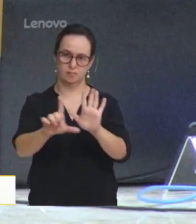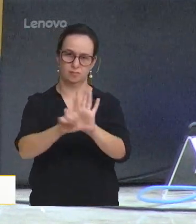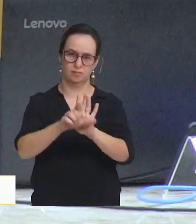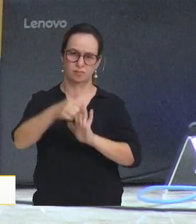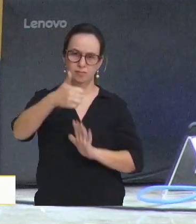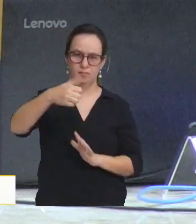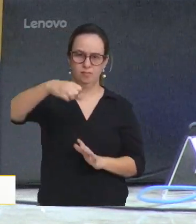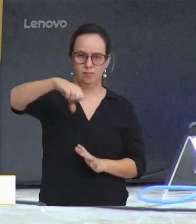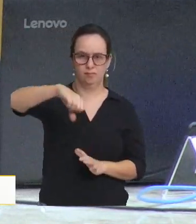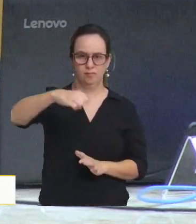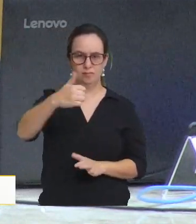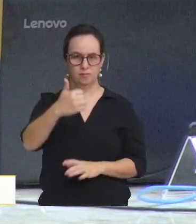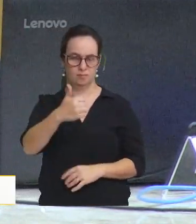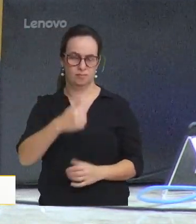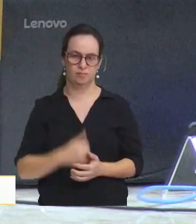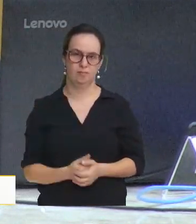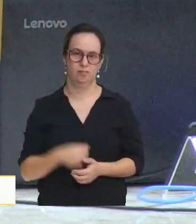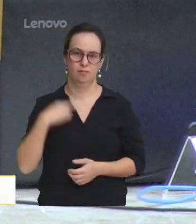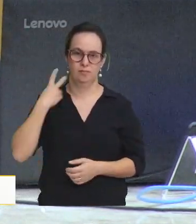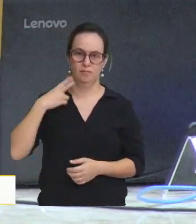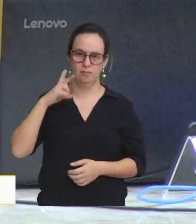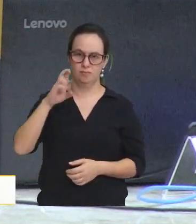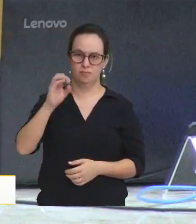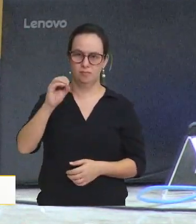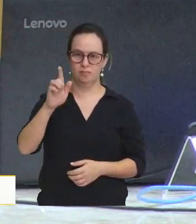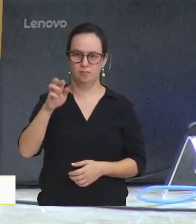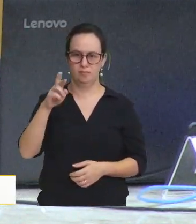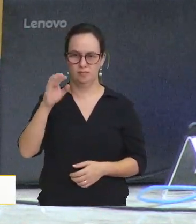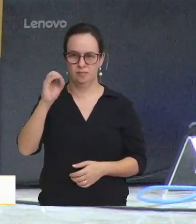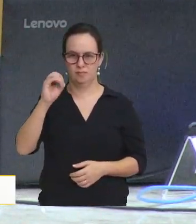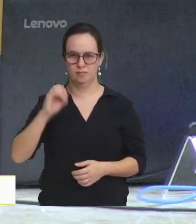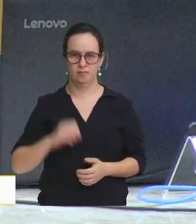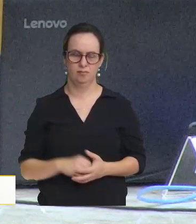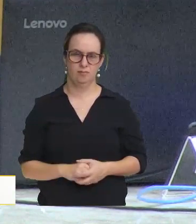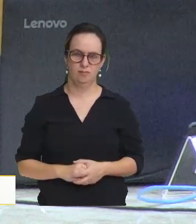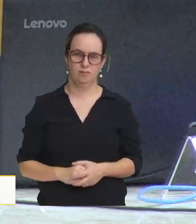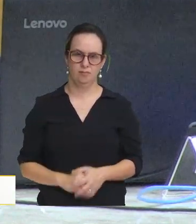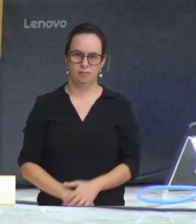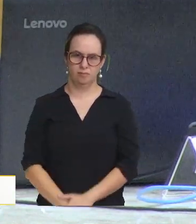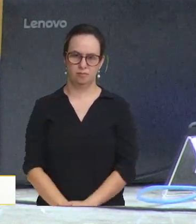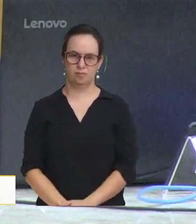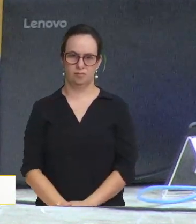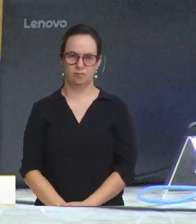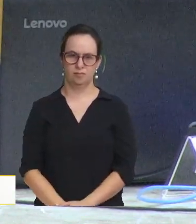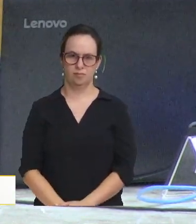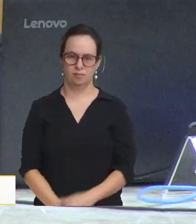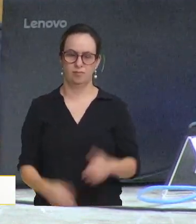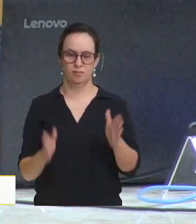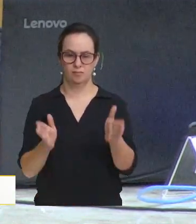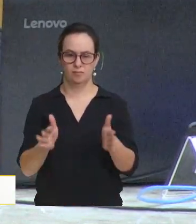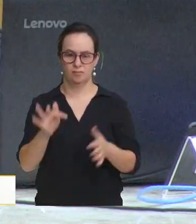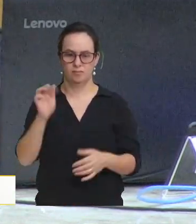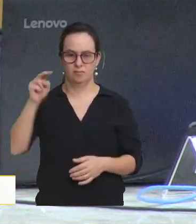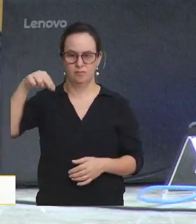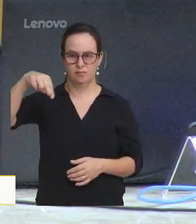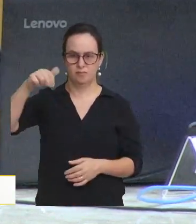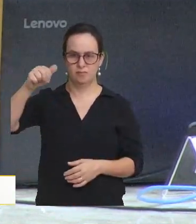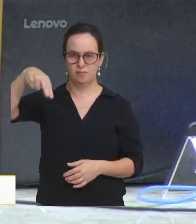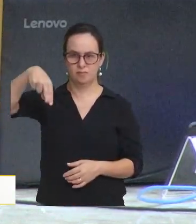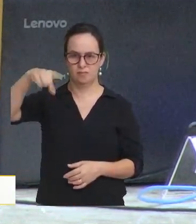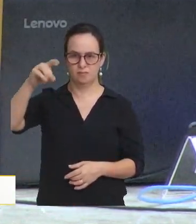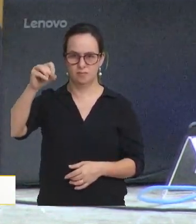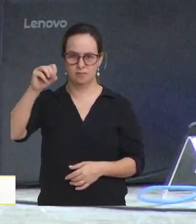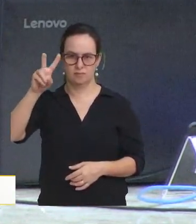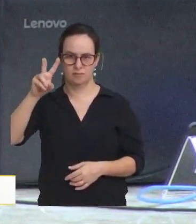191/2022, de autoria do vereador Rogério Nascimento. Eu concedo a palavra ao vereador Fernando Vieira. Obrigado, senhor